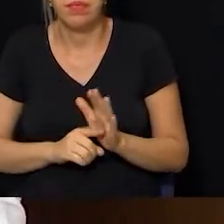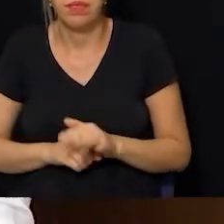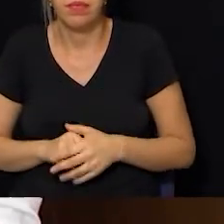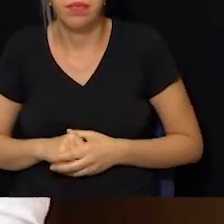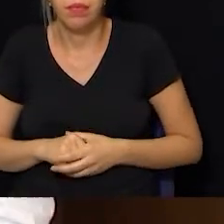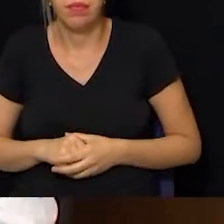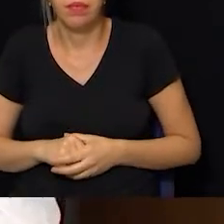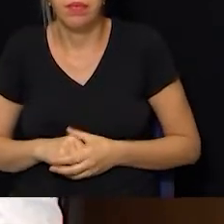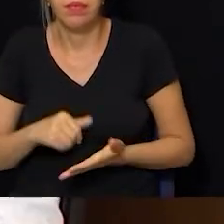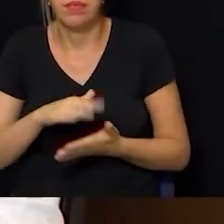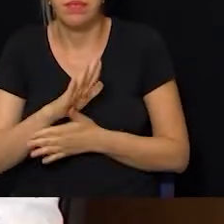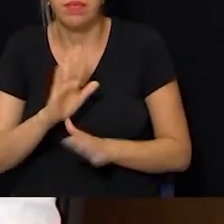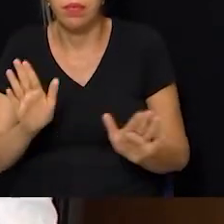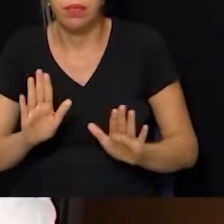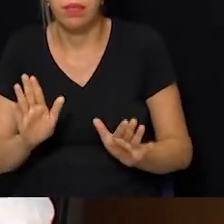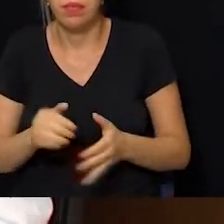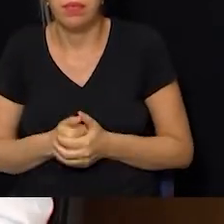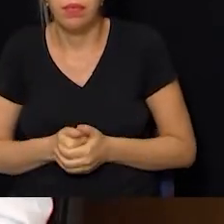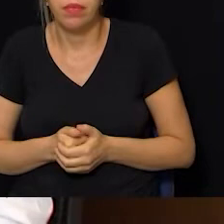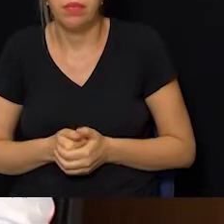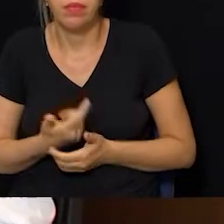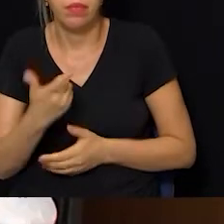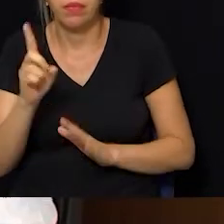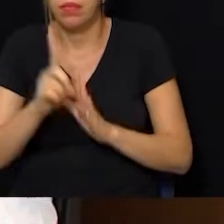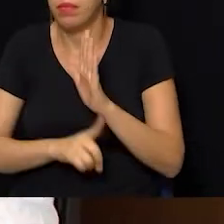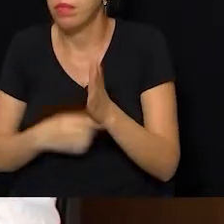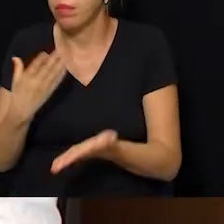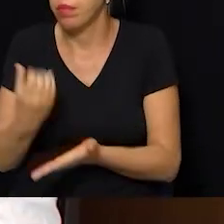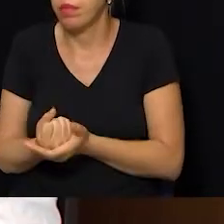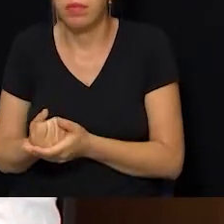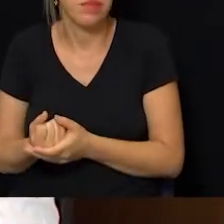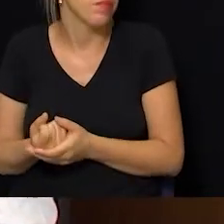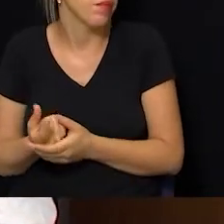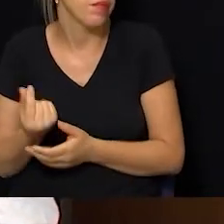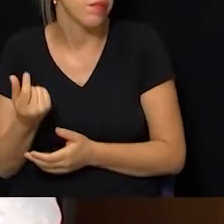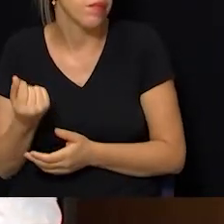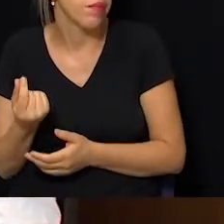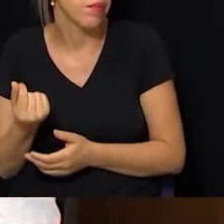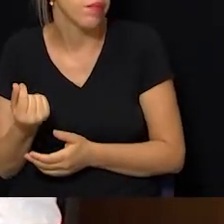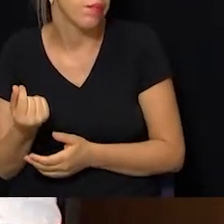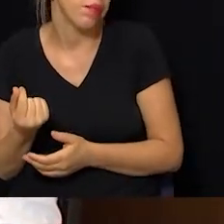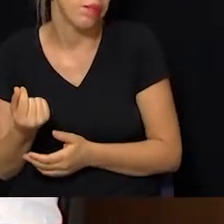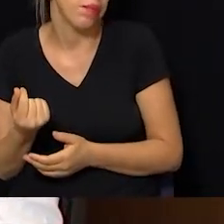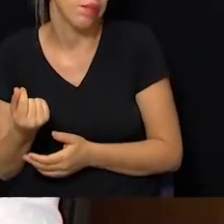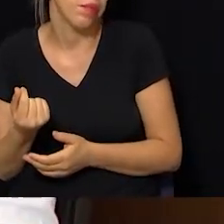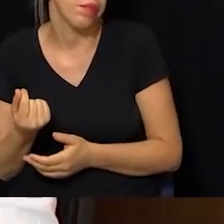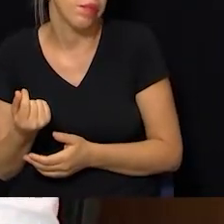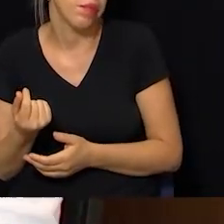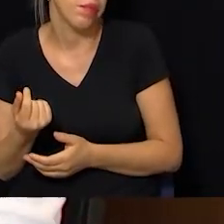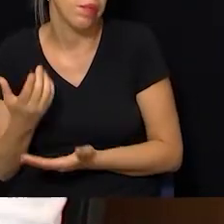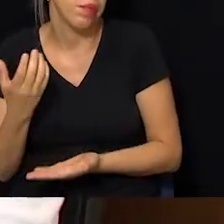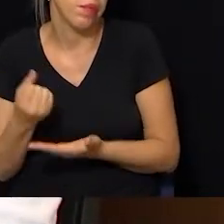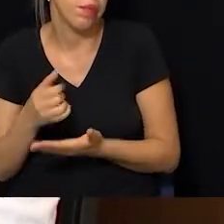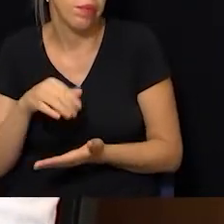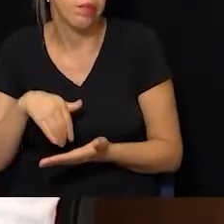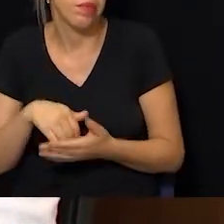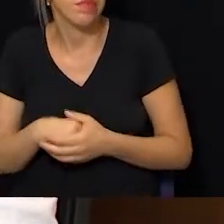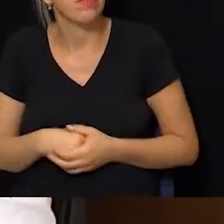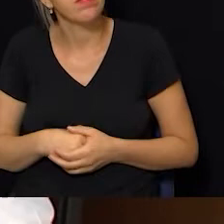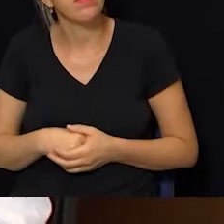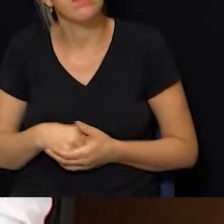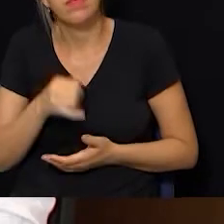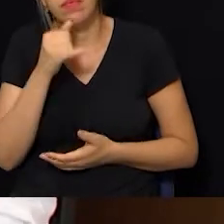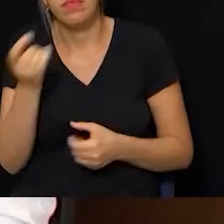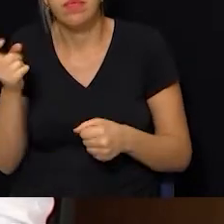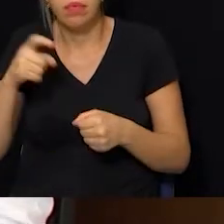levantar se for demitido. Então, você não tem direito a retornar para a modalidade de rescisão, tá?